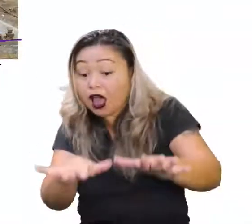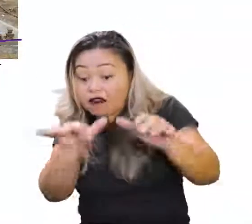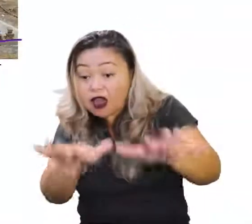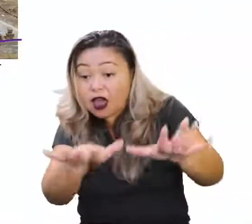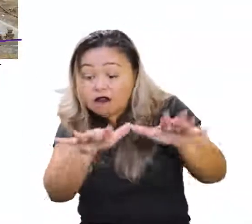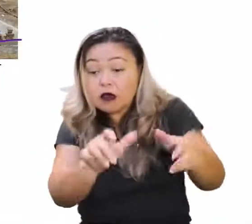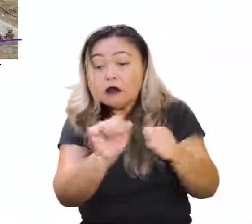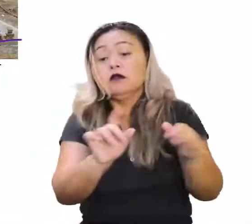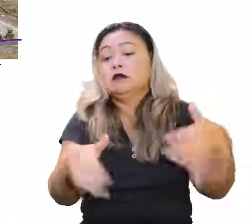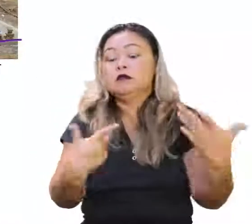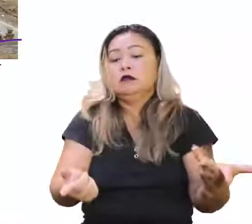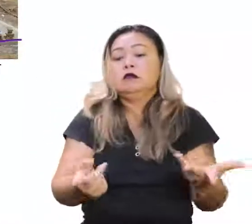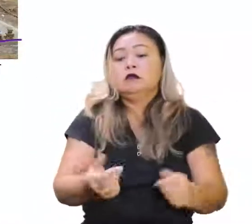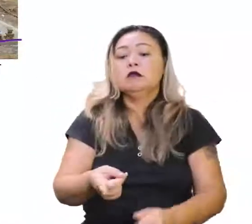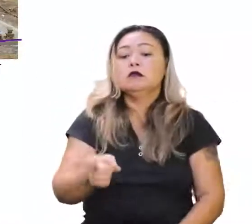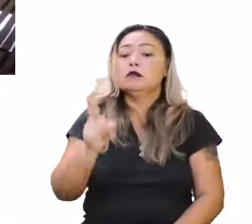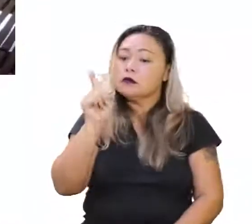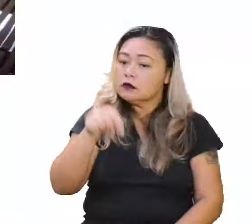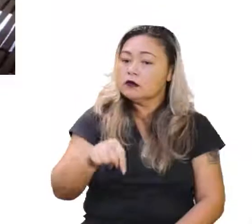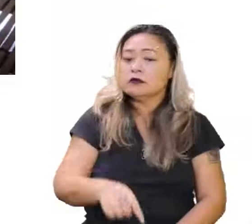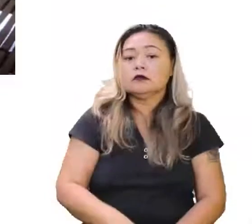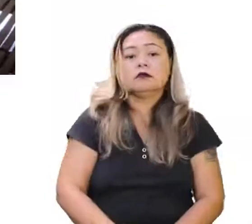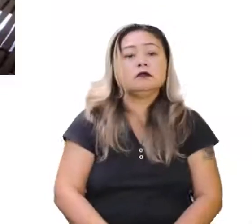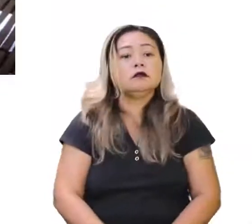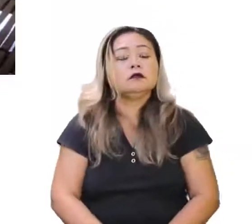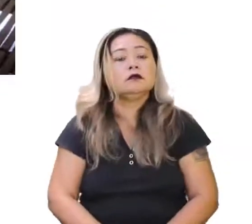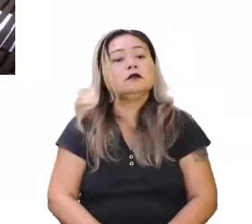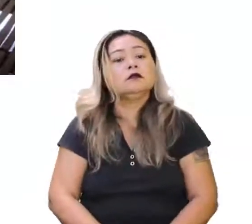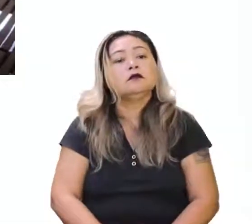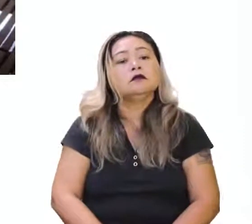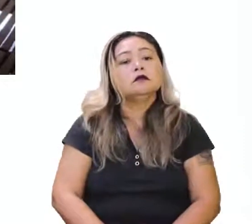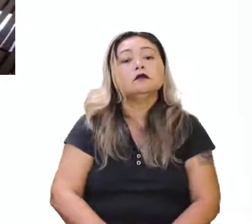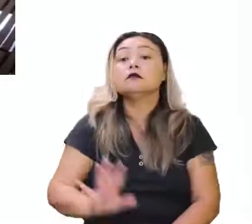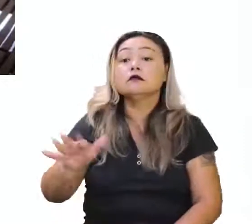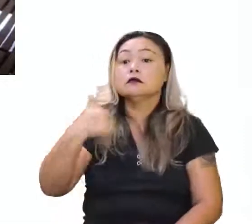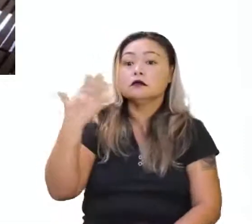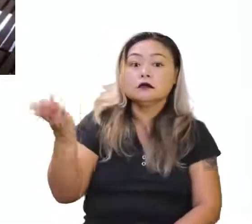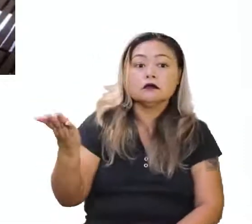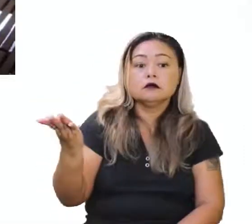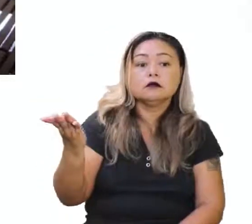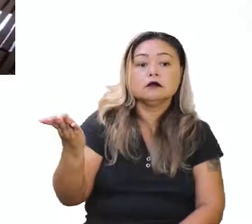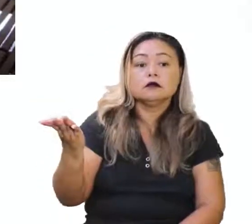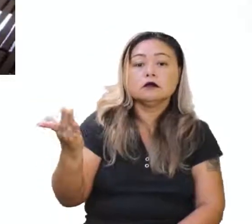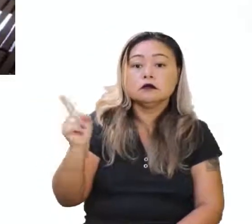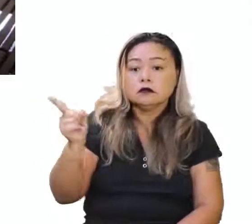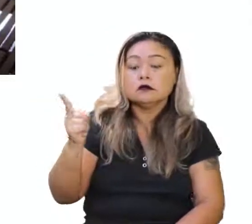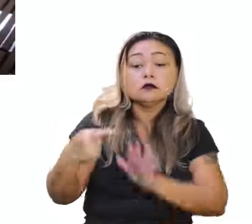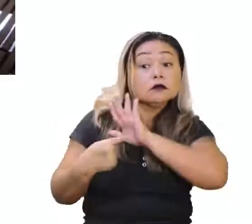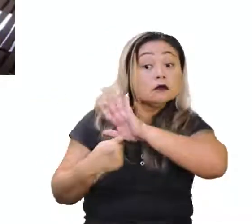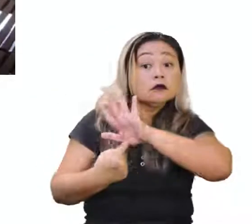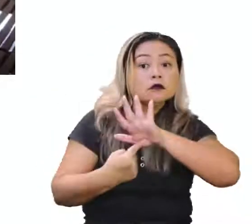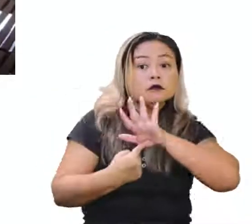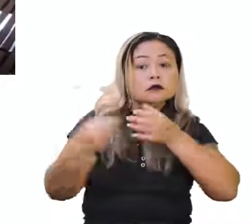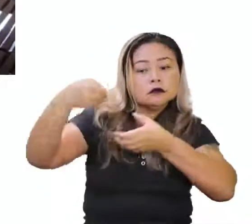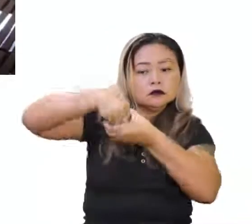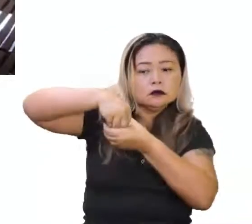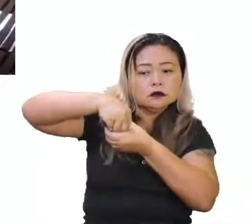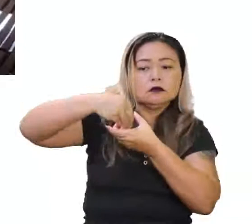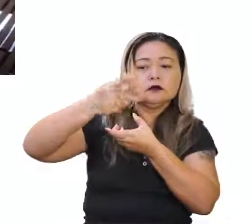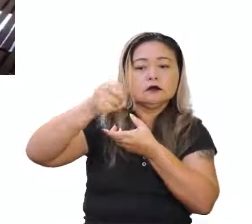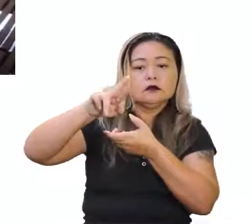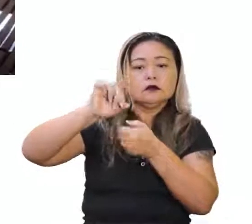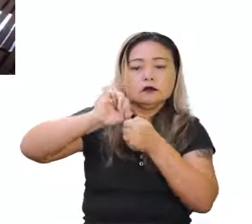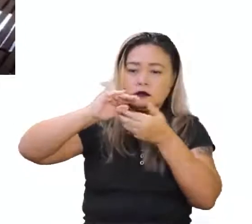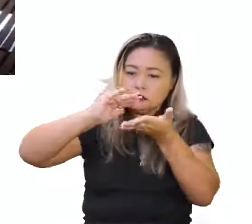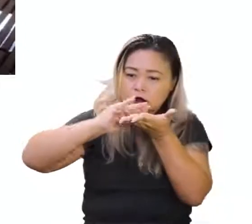fazer uma desinfecção. Tá bom? Continuando. Ah, tá. Essa aqui é para mostrar o lado de dentro do aprisco, que